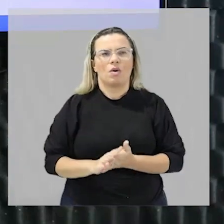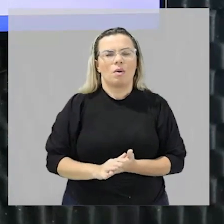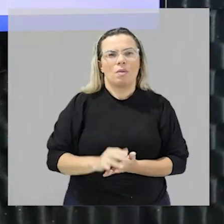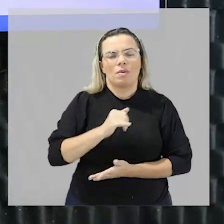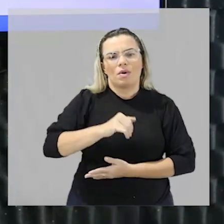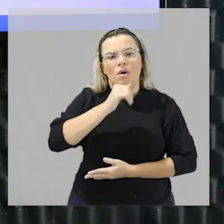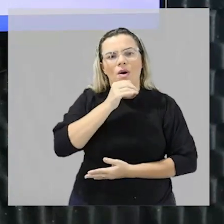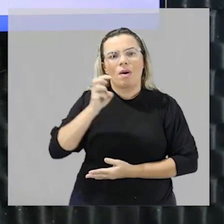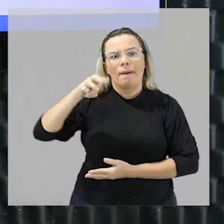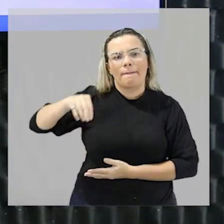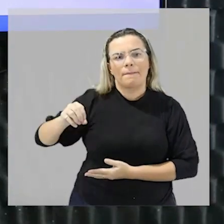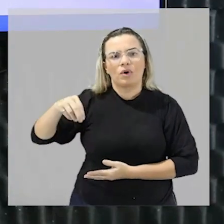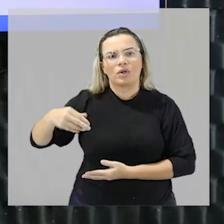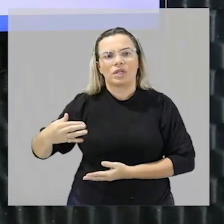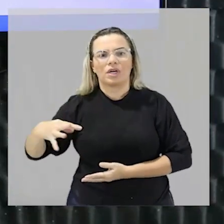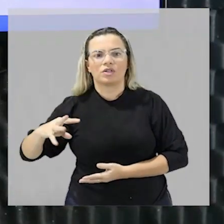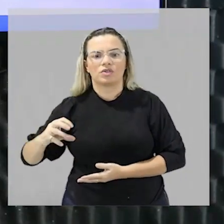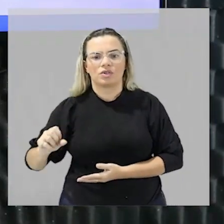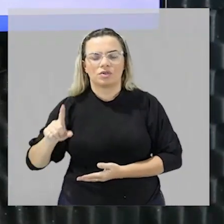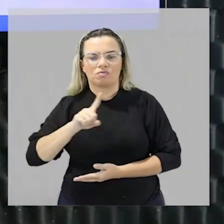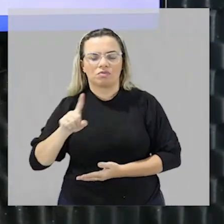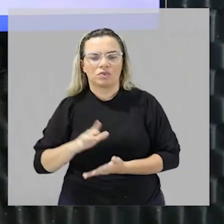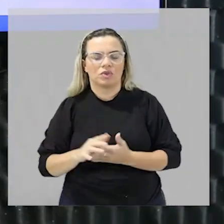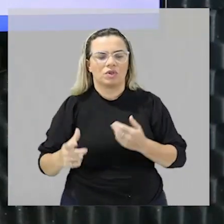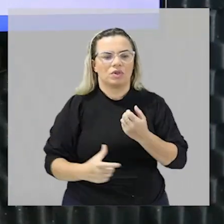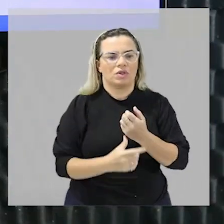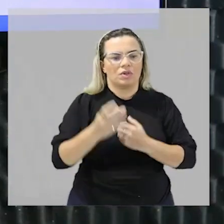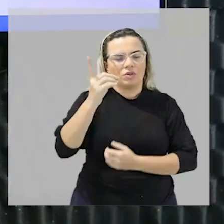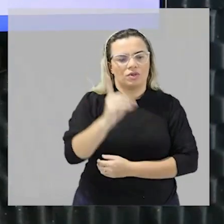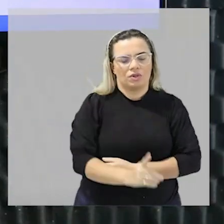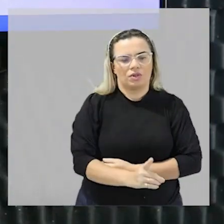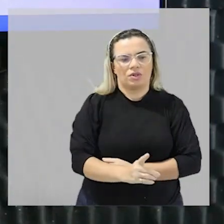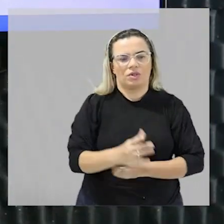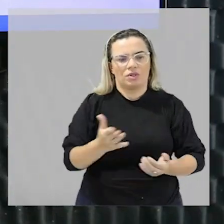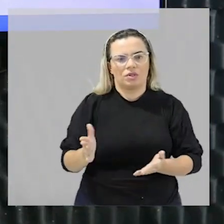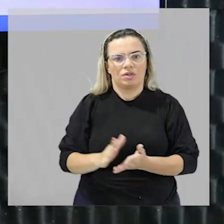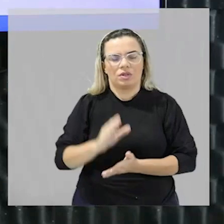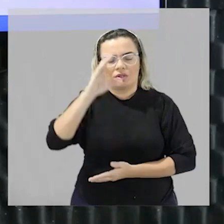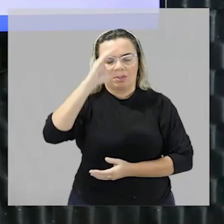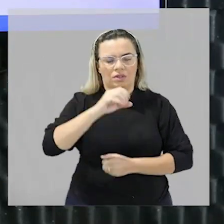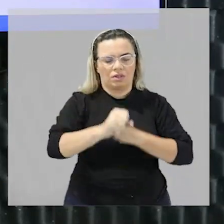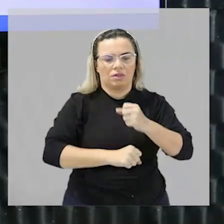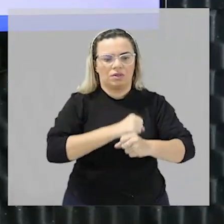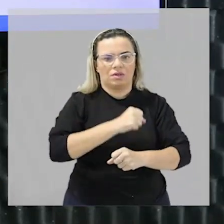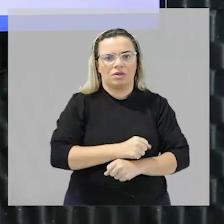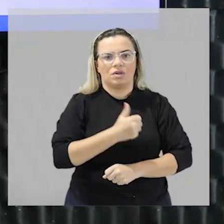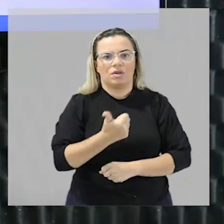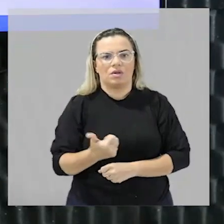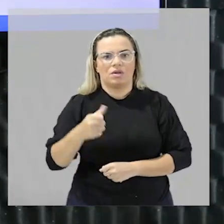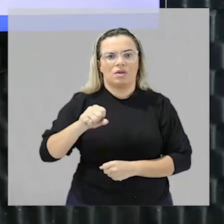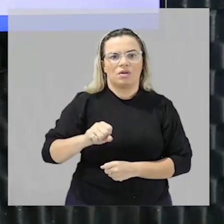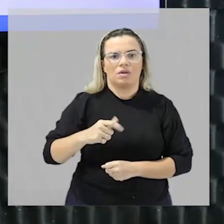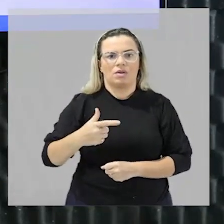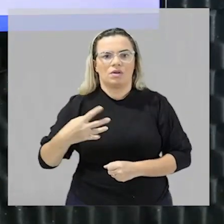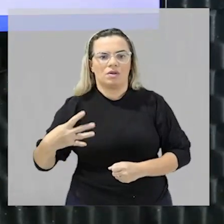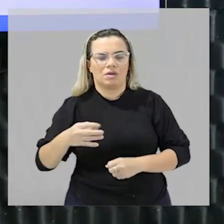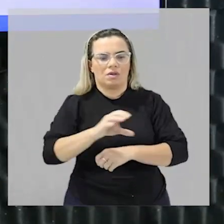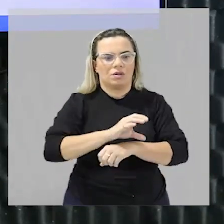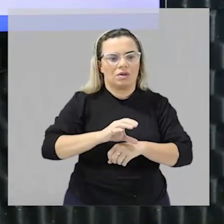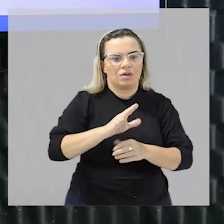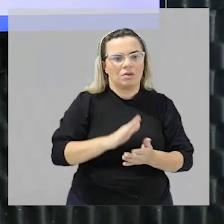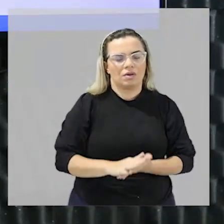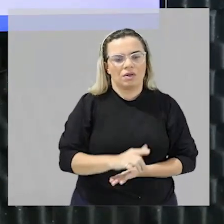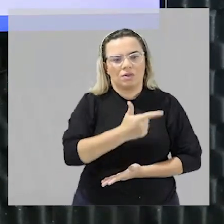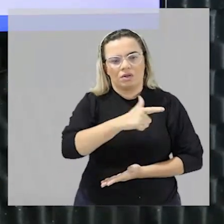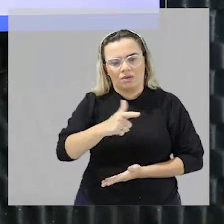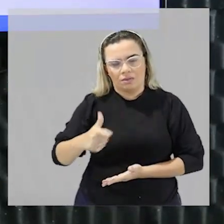direito assegurado à cidadania pela Constituição de 1824. Os que não tiverem renda líquida